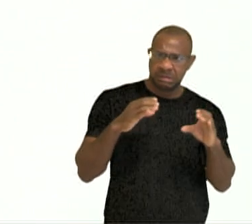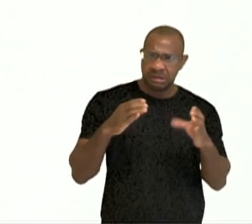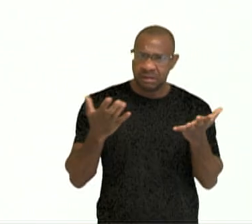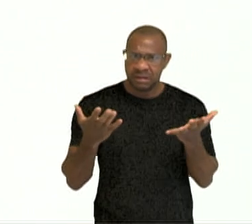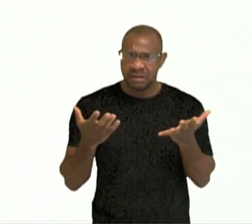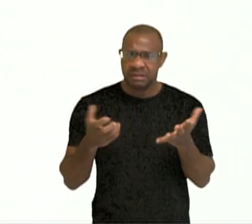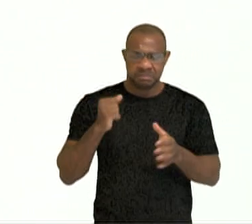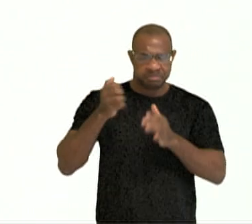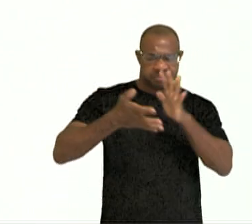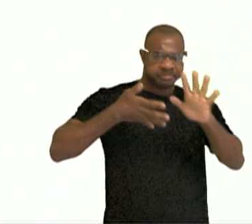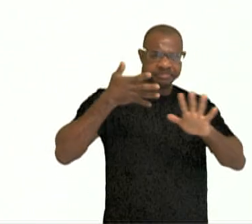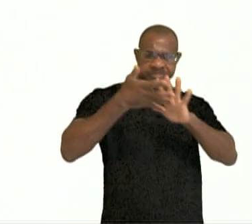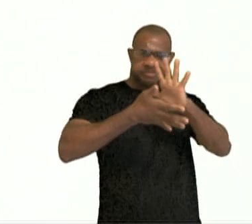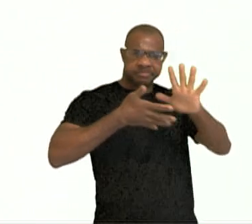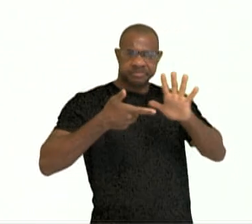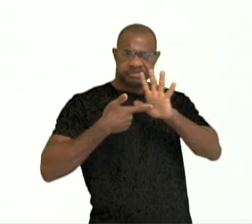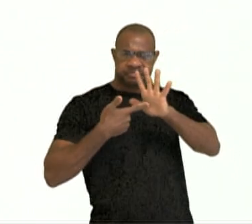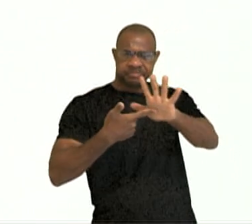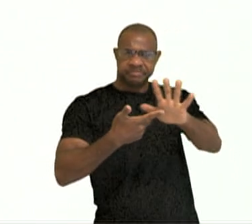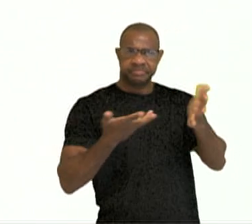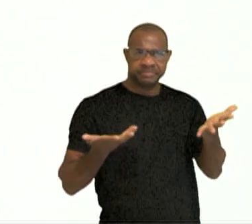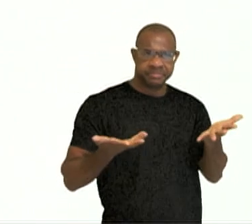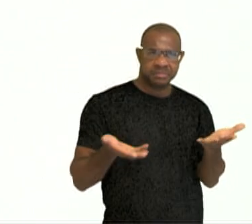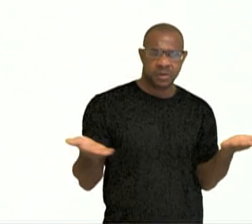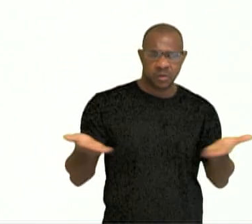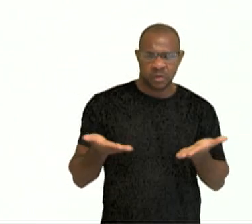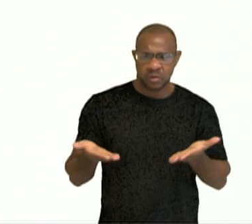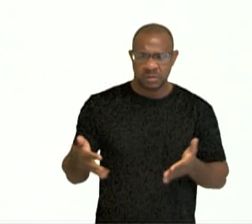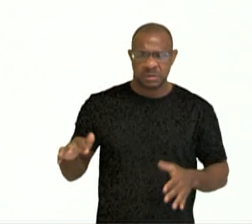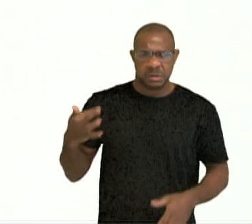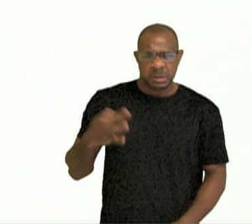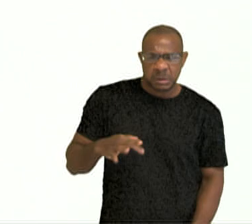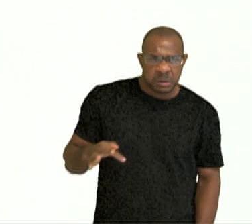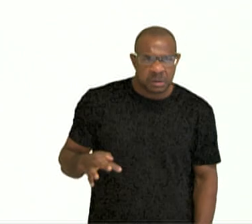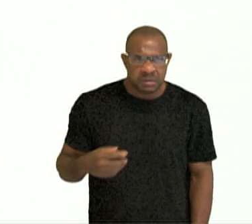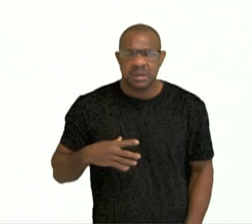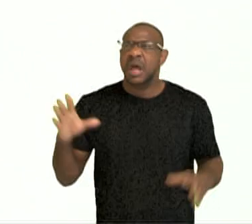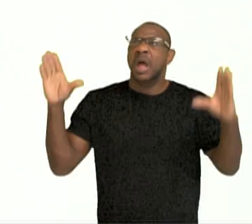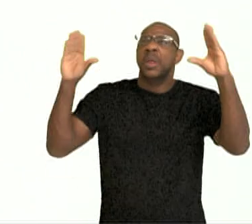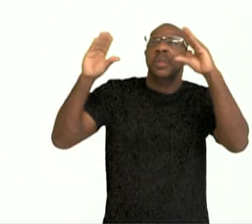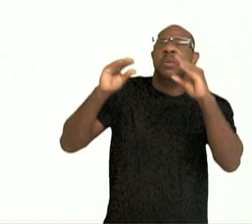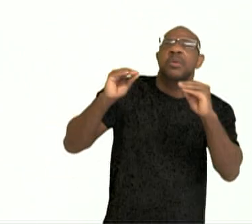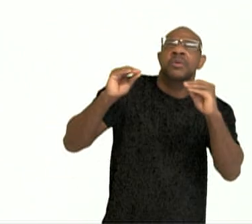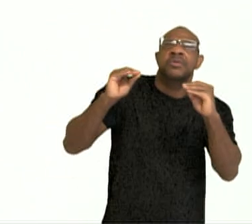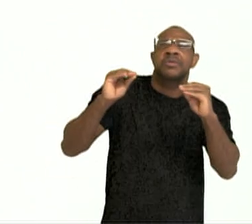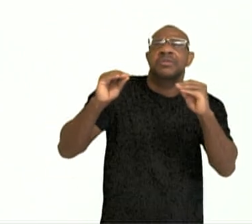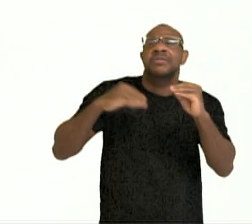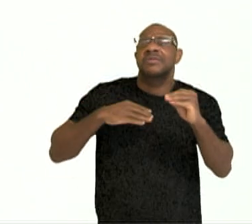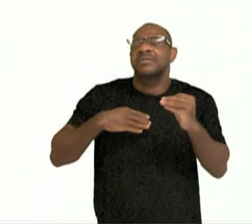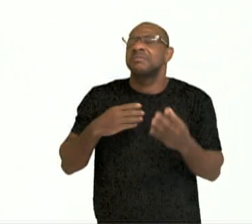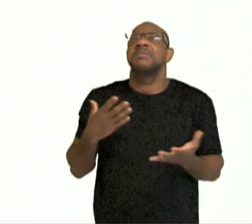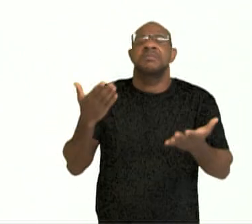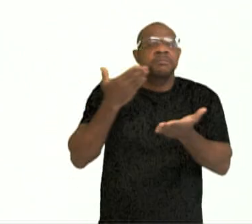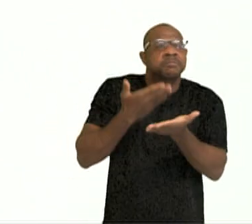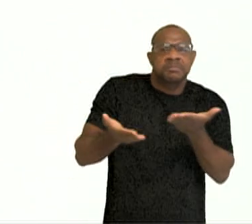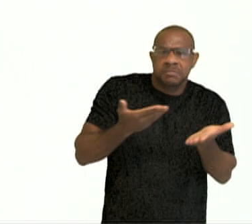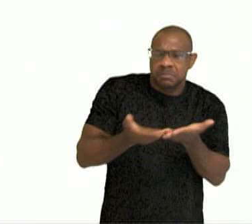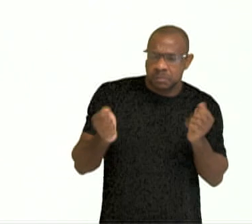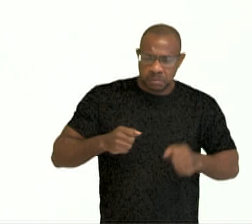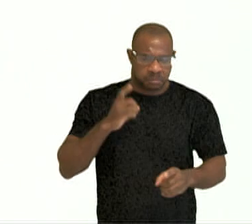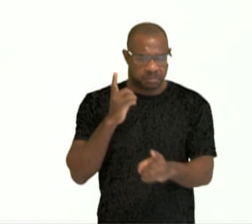pó, cinza em nada, que seja a minha noite uma alvorada, que me saiba perder para me